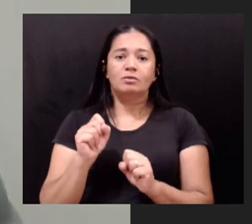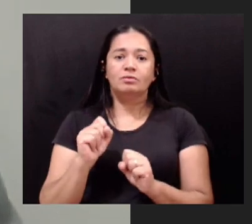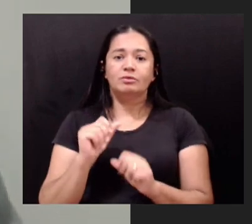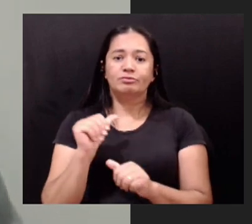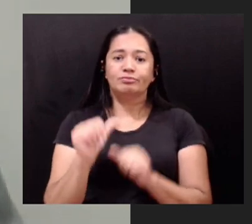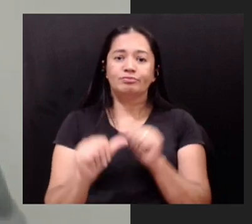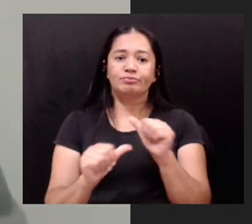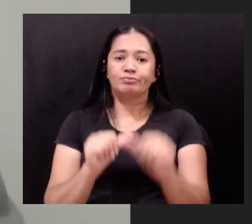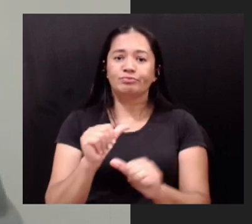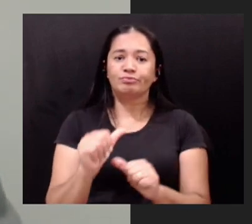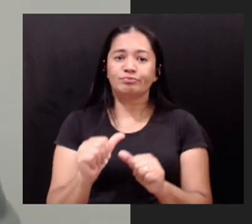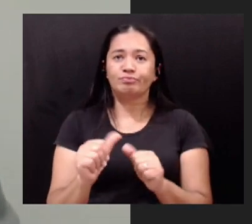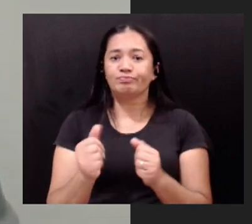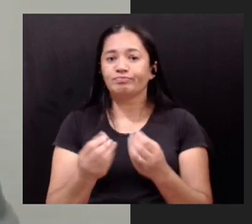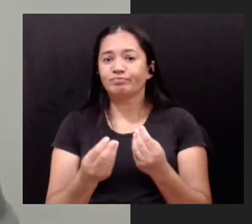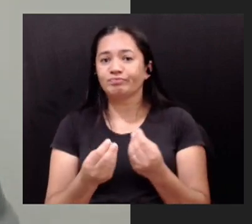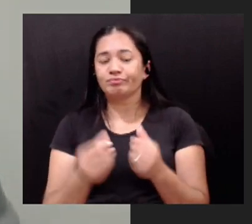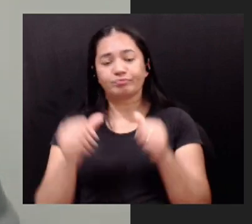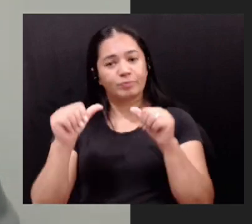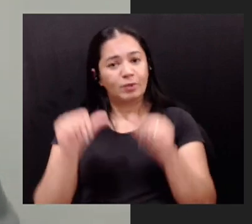alguns malefícios, né,